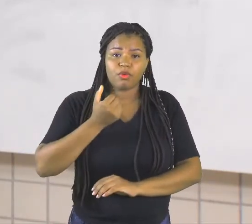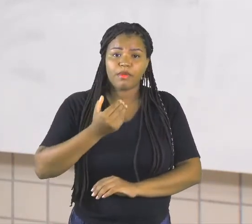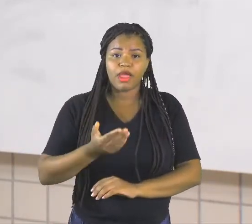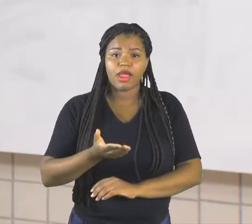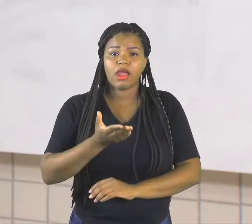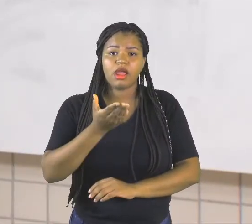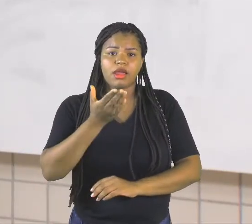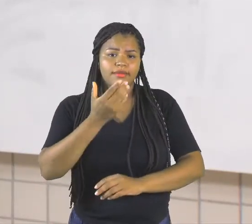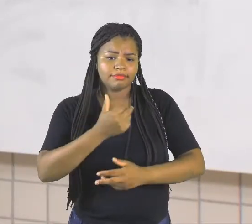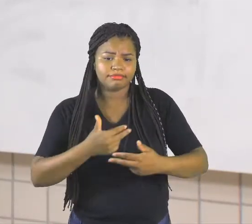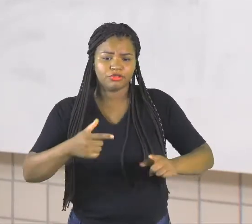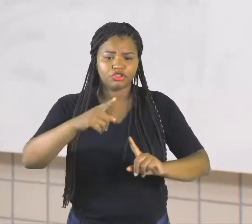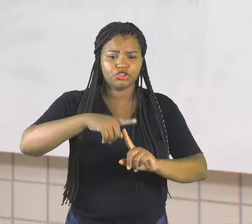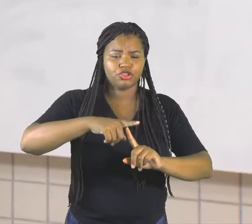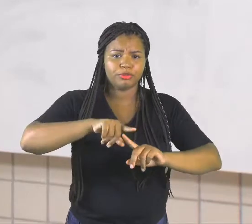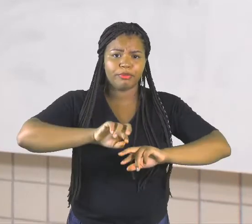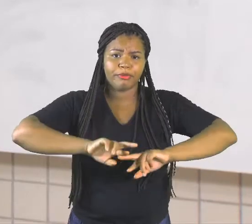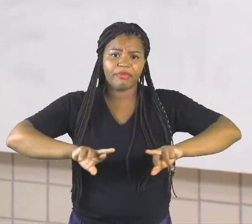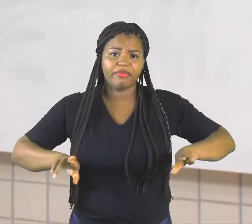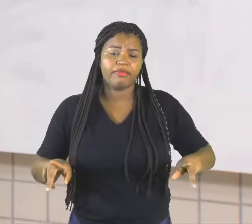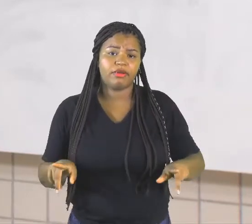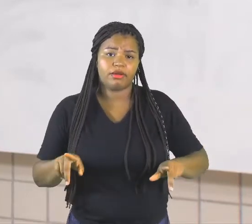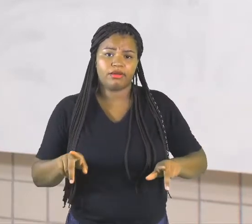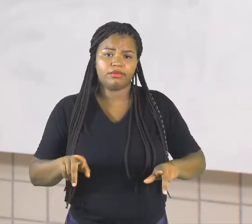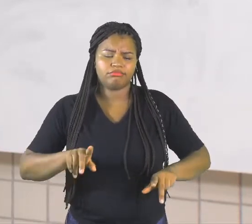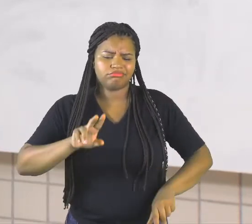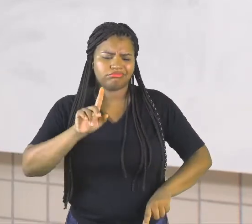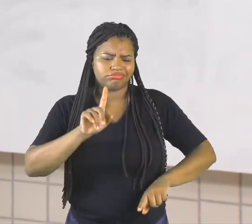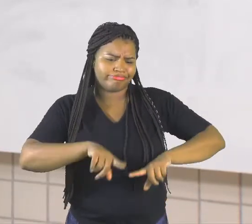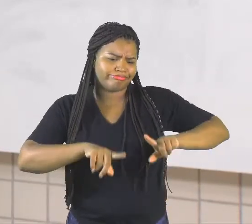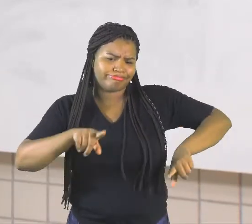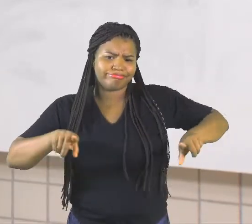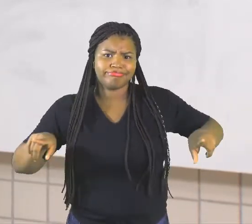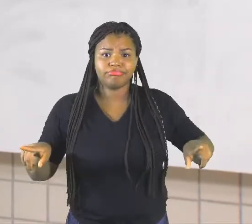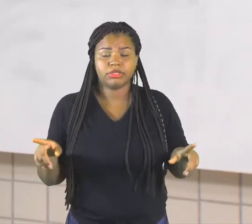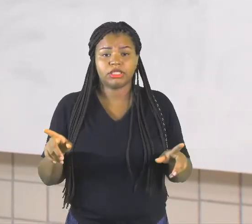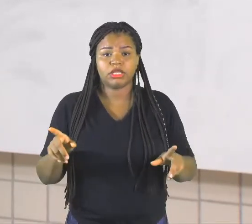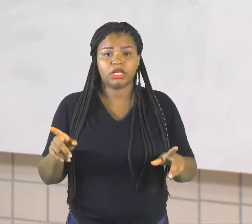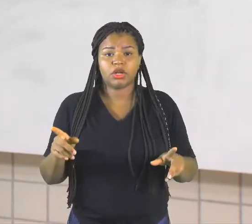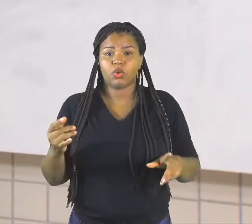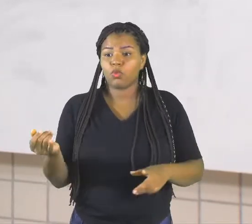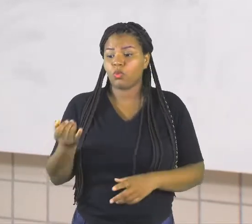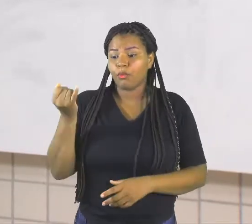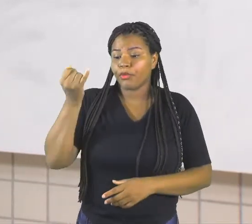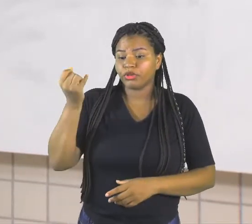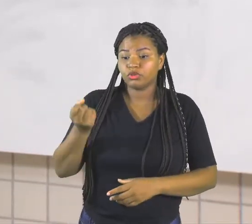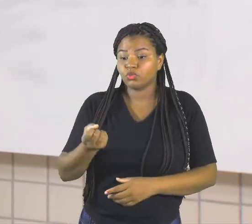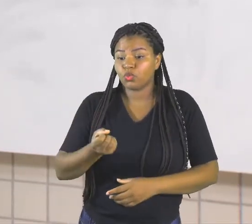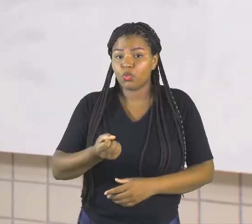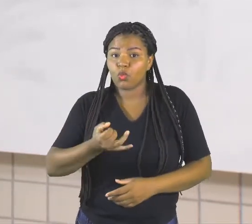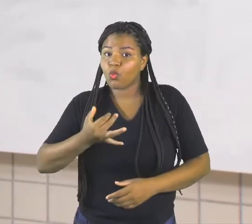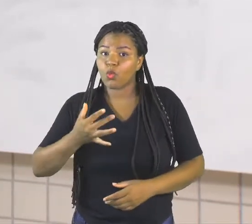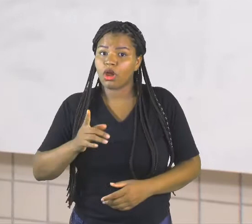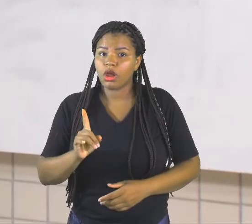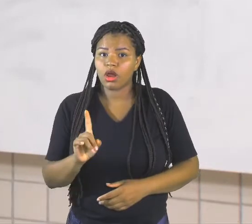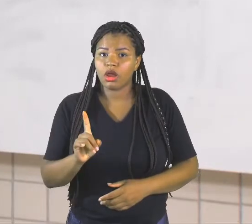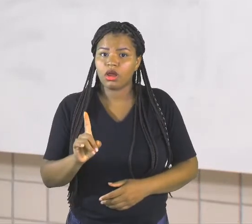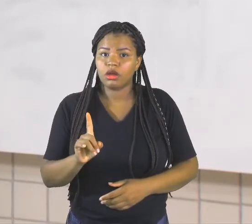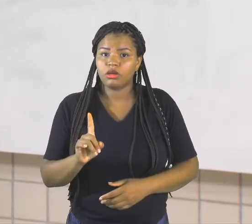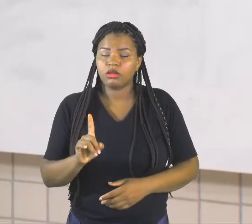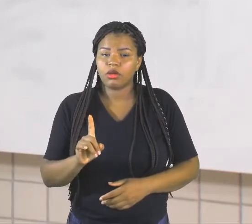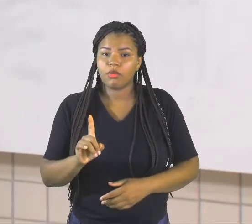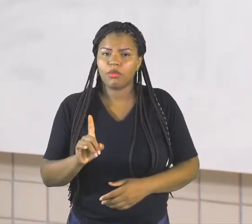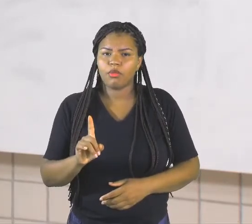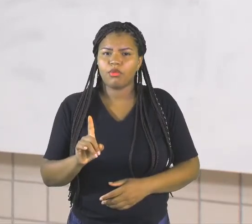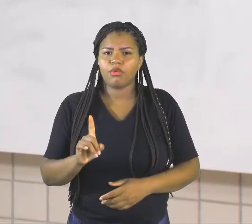diversos tipos e com muita variedade, não importando necessariamente a quantidade, mas sim que a gente coma o